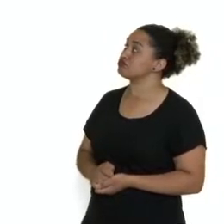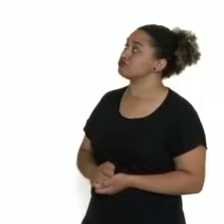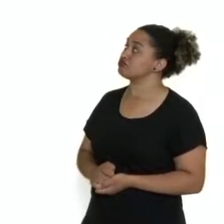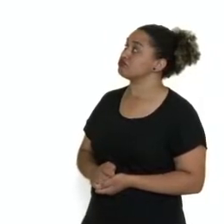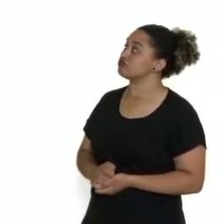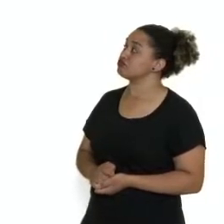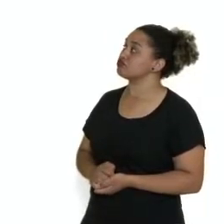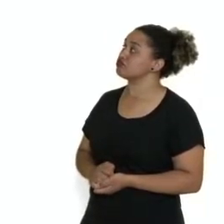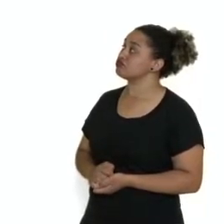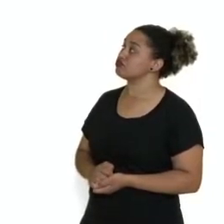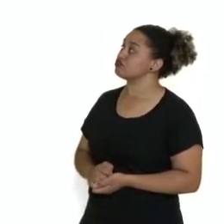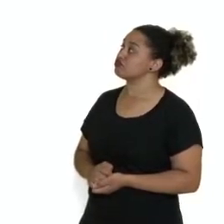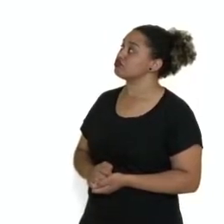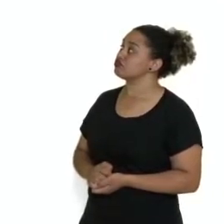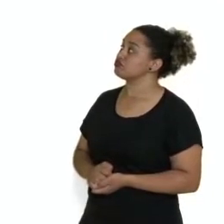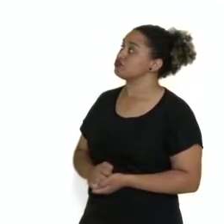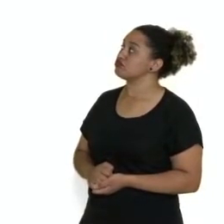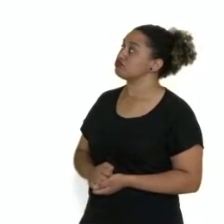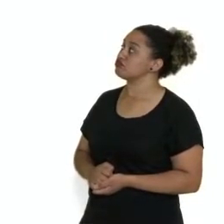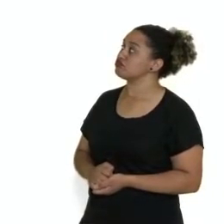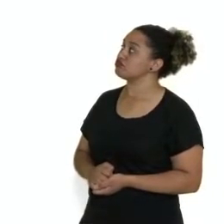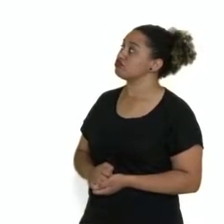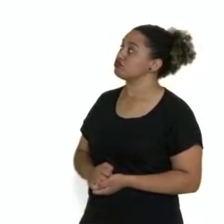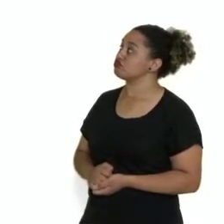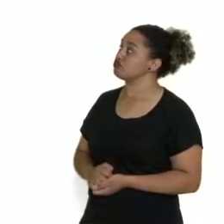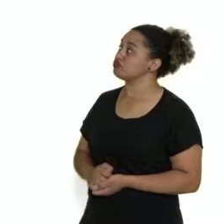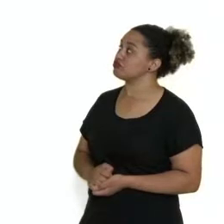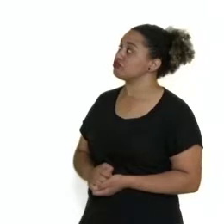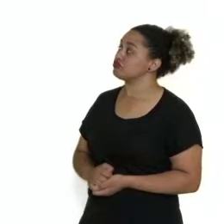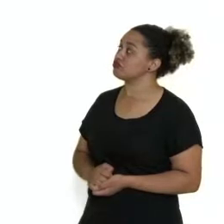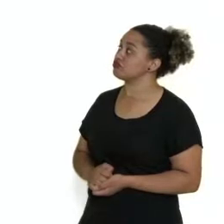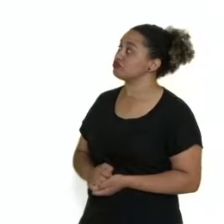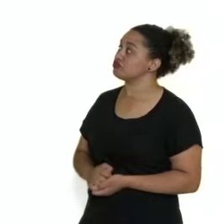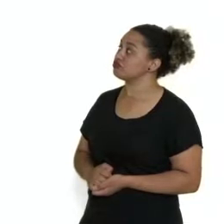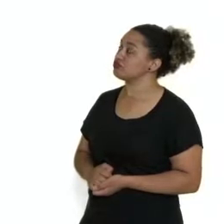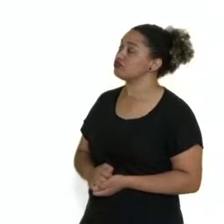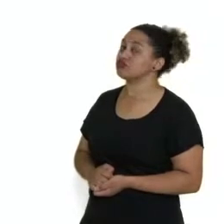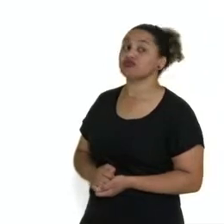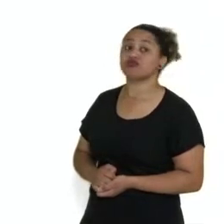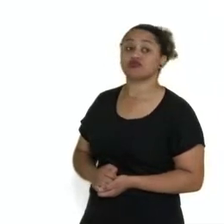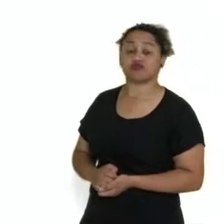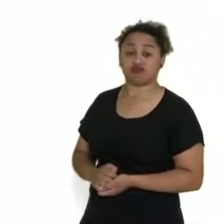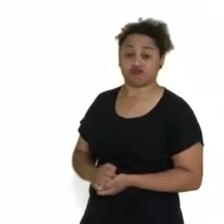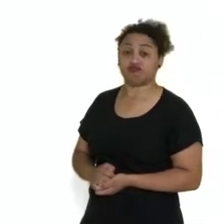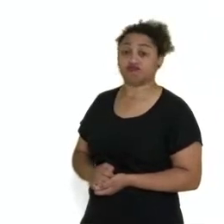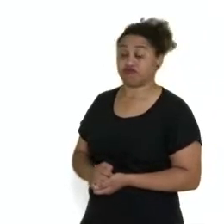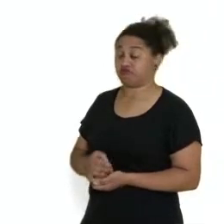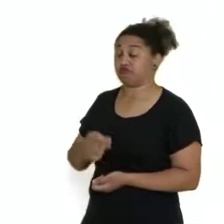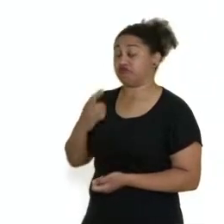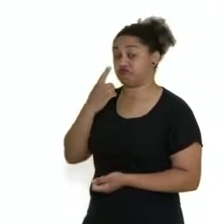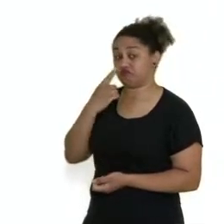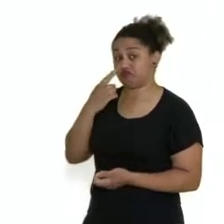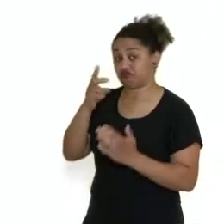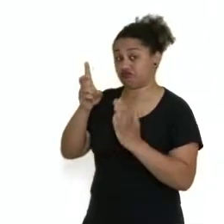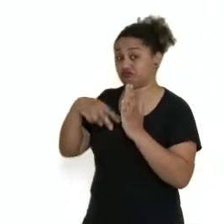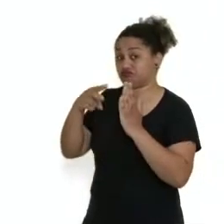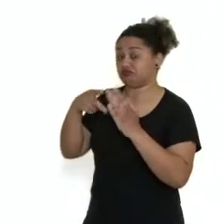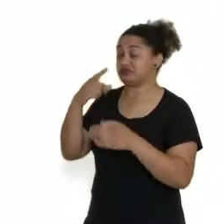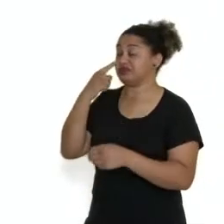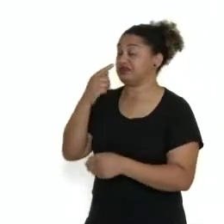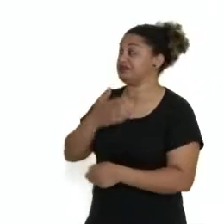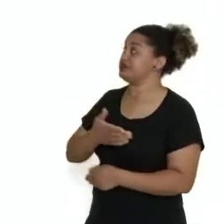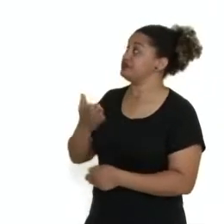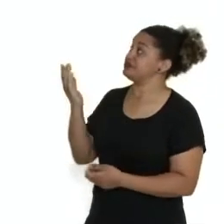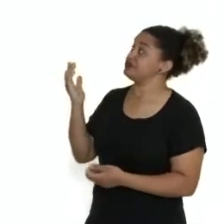com os desafios, planejar para contorná-los ou superá-los. Trabalho em cômodos improvisados, onde o uso do